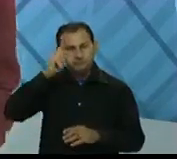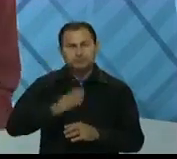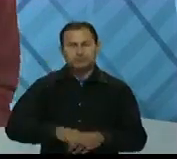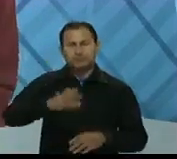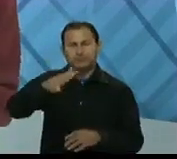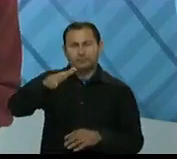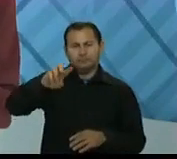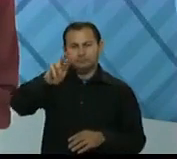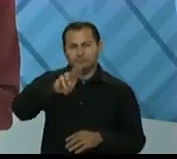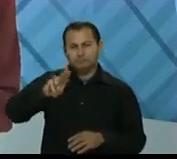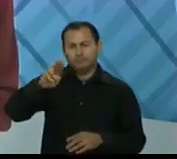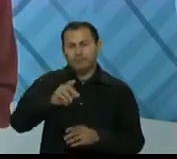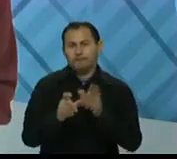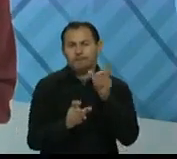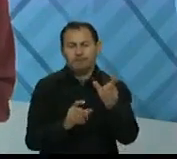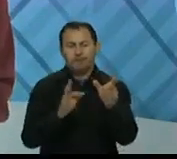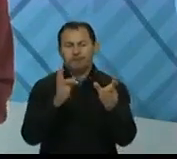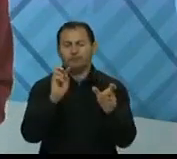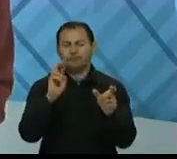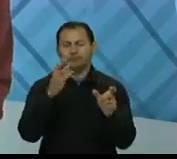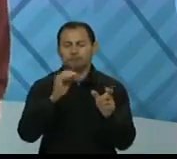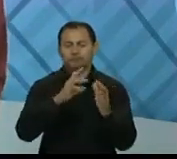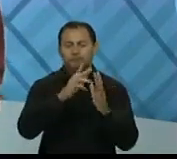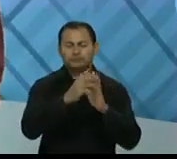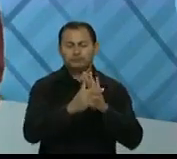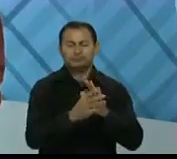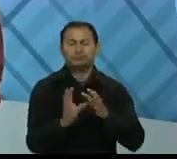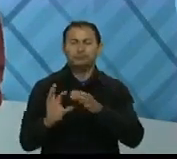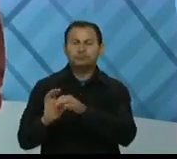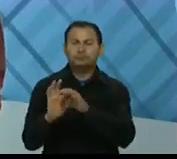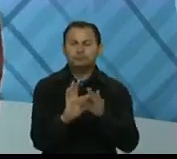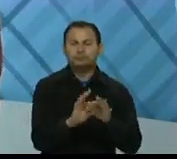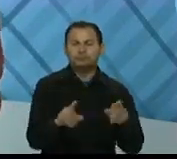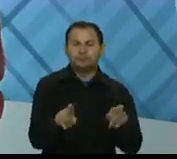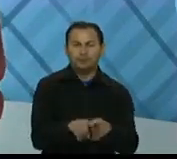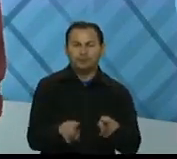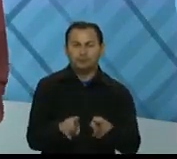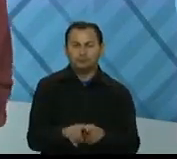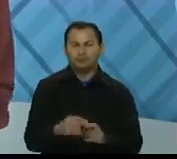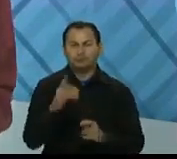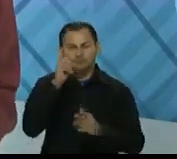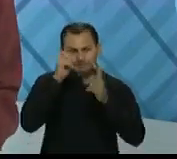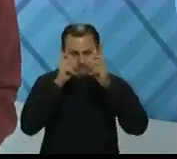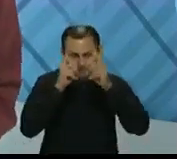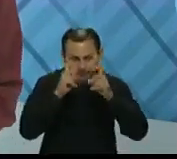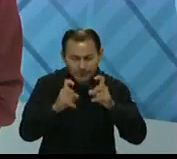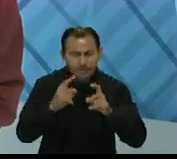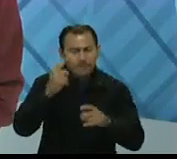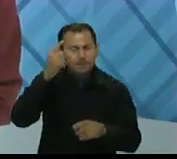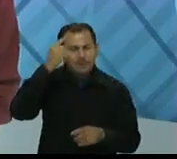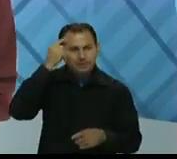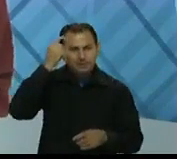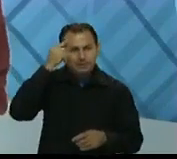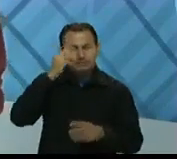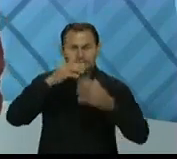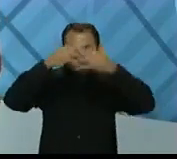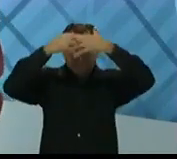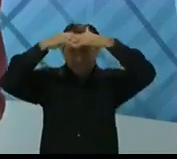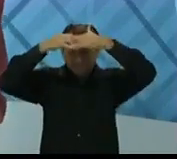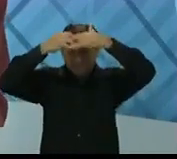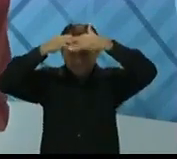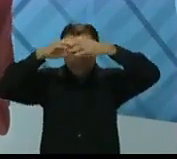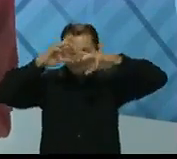vezes, utilizamos a palavra função em diversos outros contextos também. Então, é interessante a gente pensar sobre isso, refletir